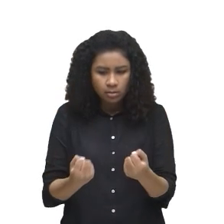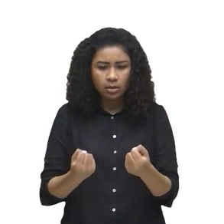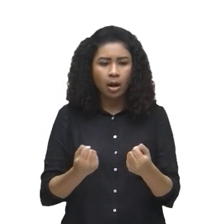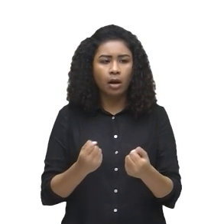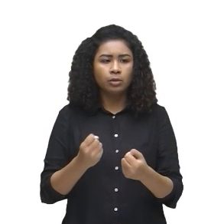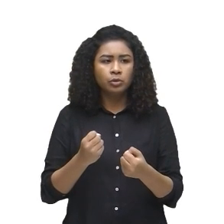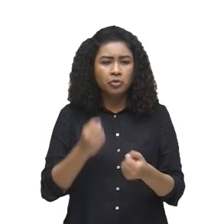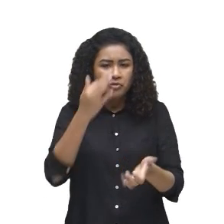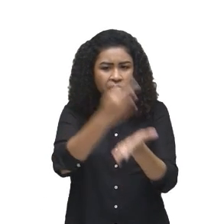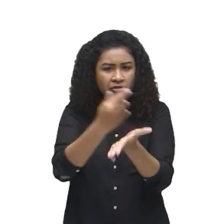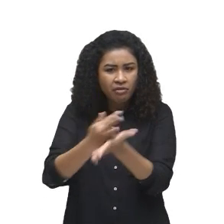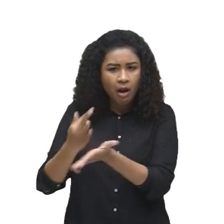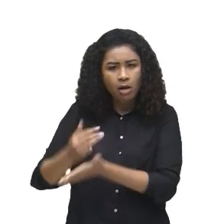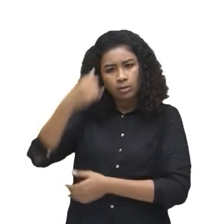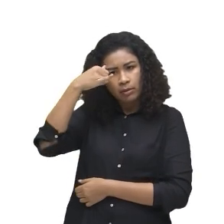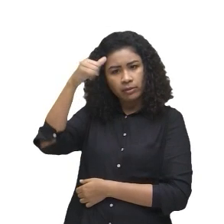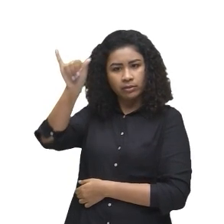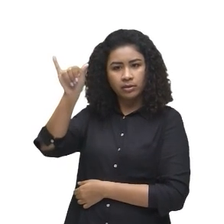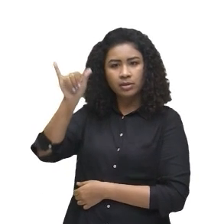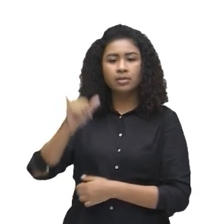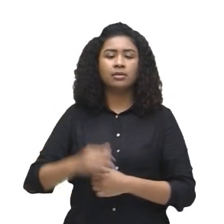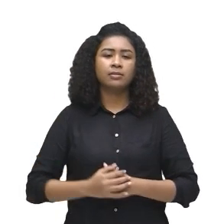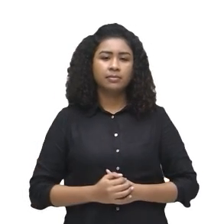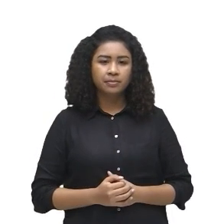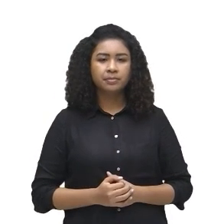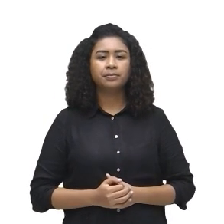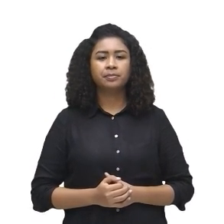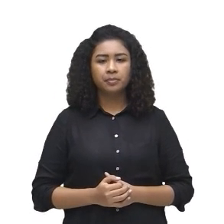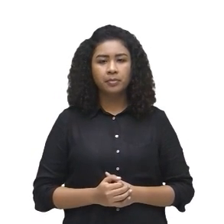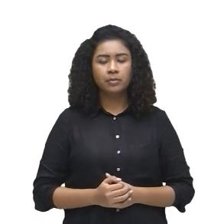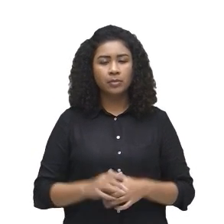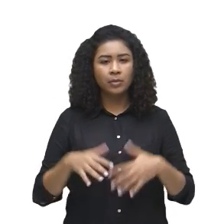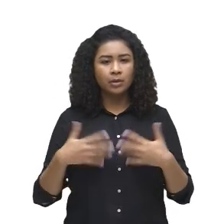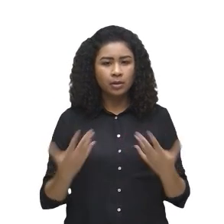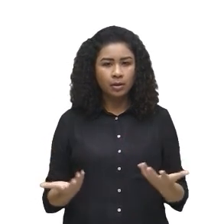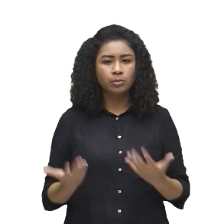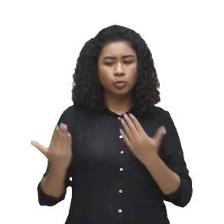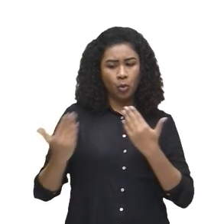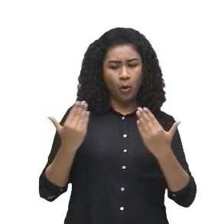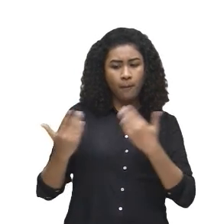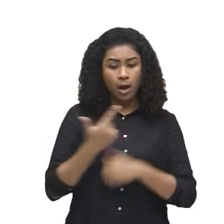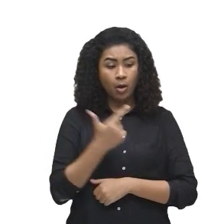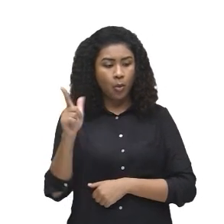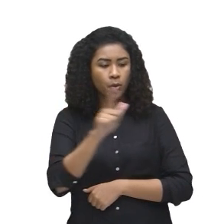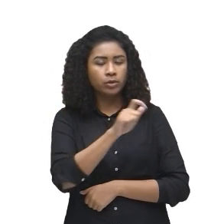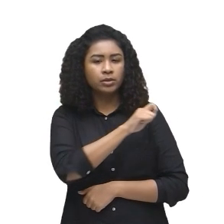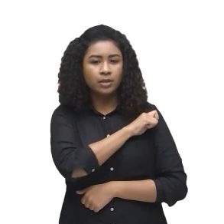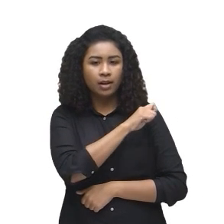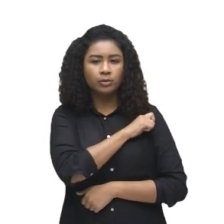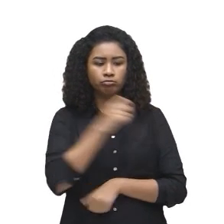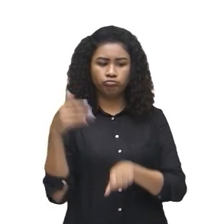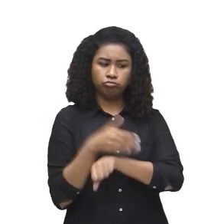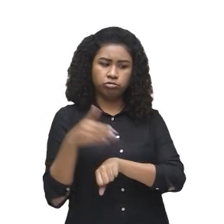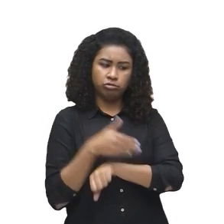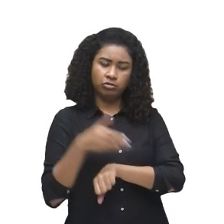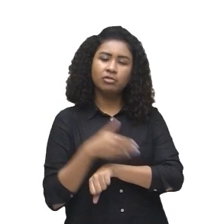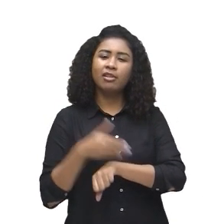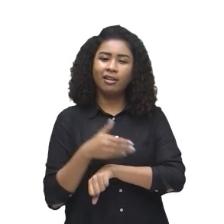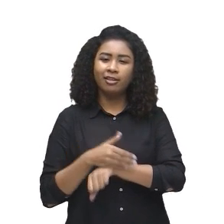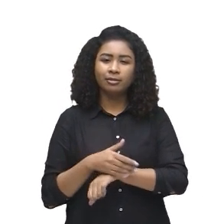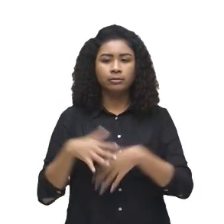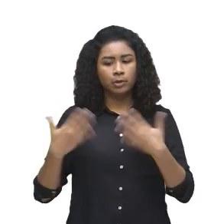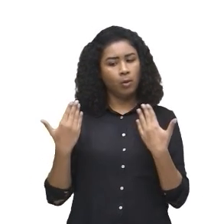treino, já que ele fica em desvantagem em comparação aos outros, que são mais assíduos. Trabalha